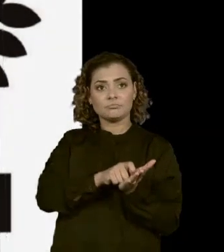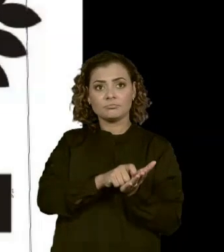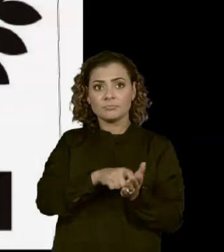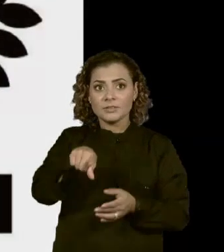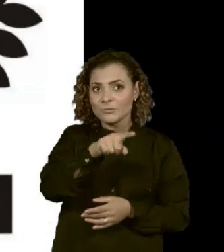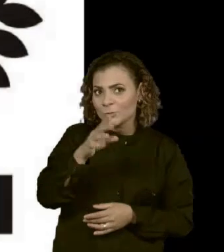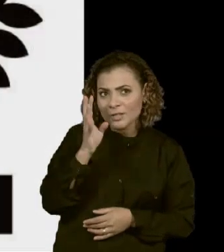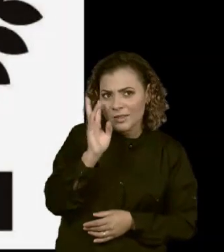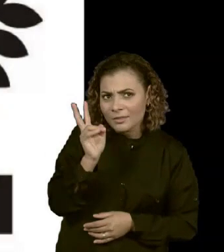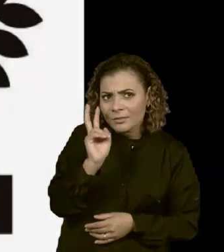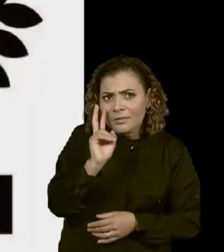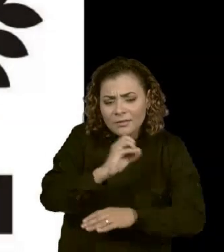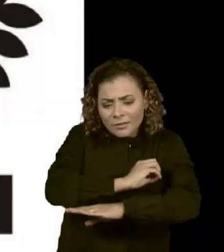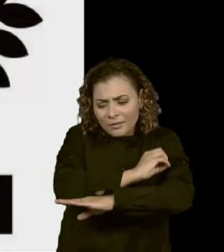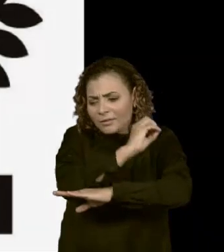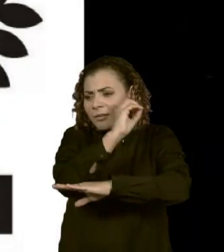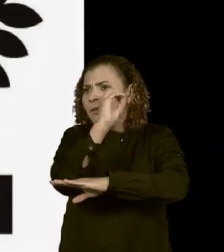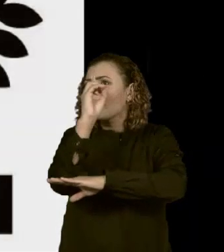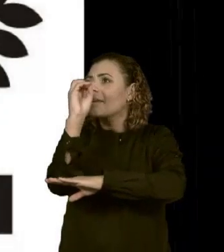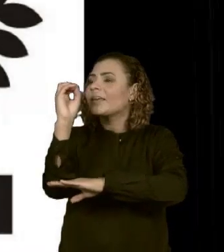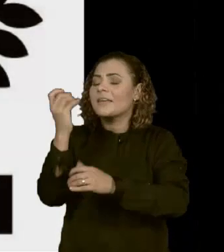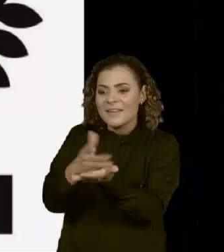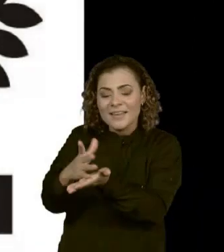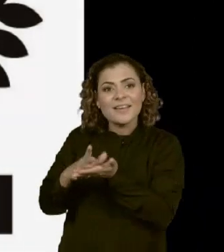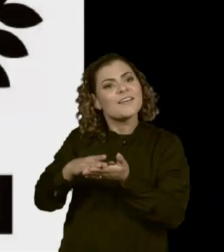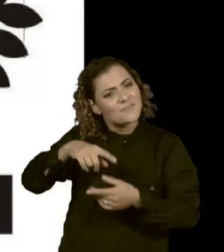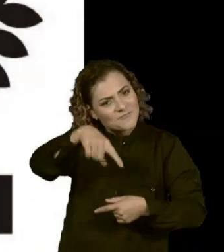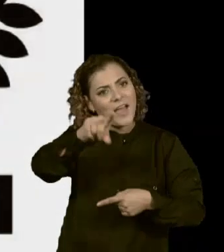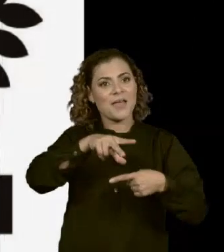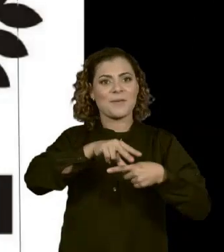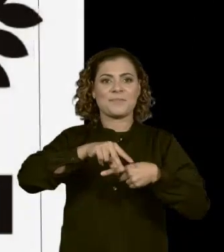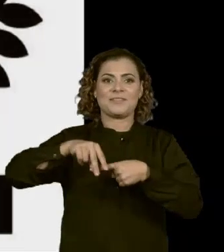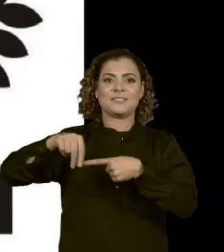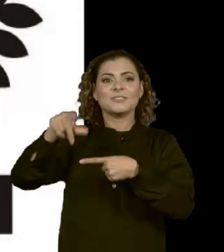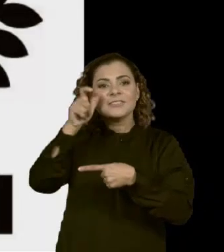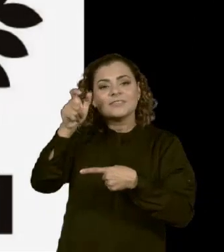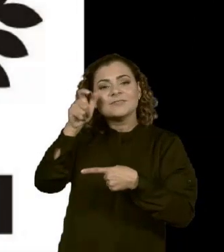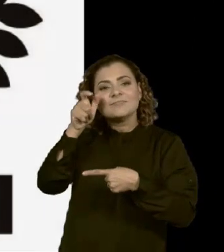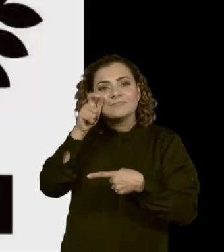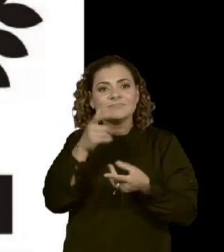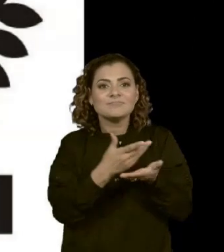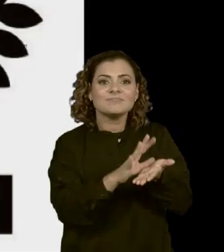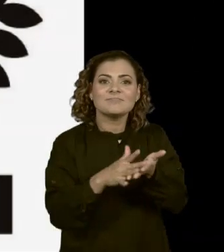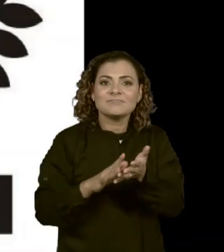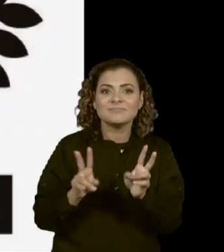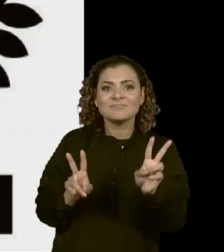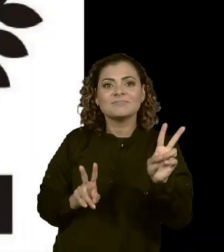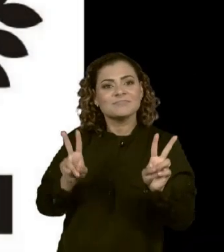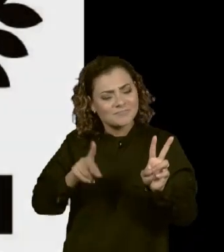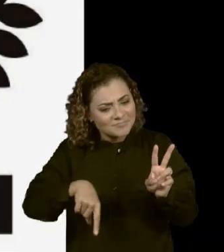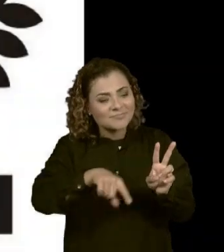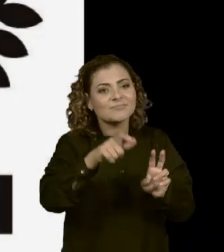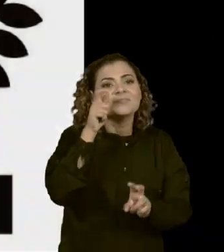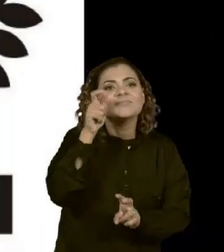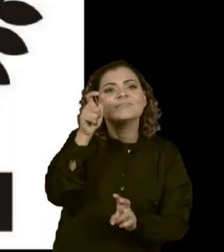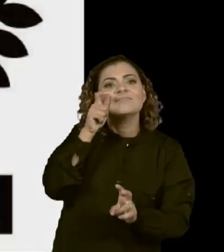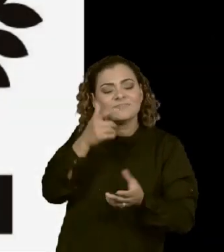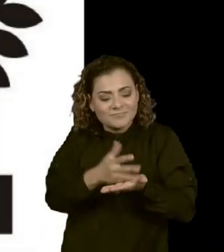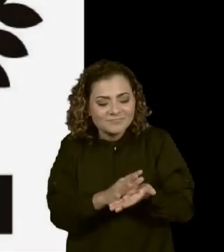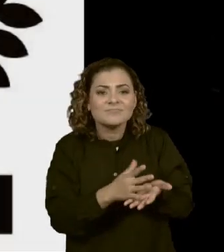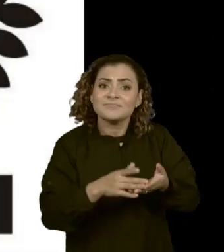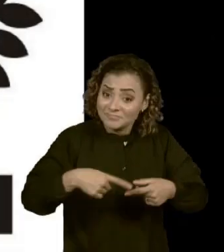Carnaval paulista. E que, por conta disso, ainda hoje, como disse Geraldo Filme, um dos seus grandes compositores,